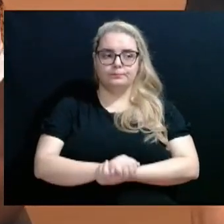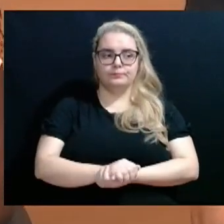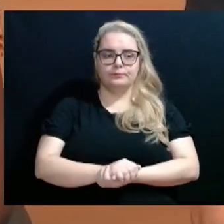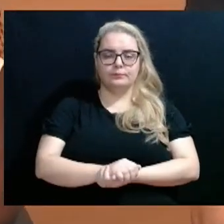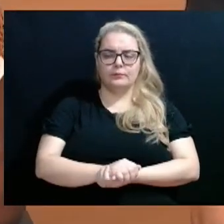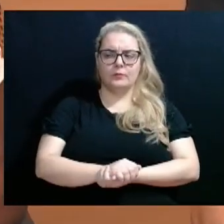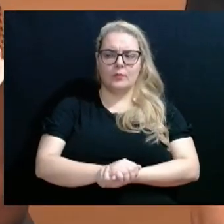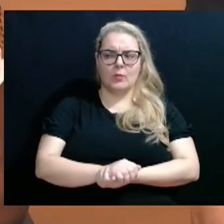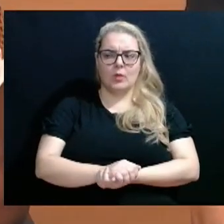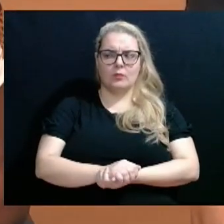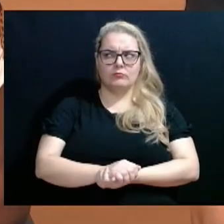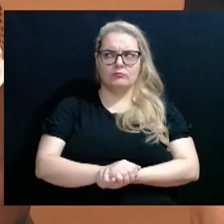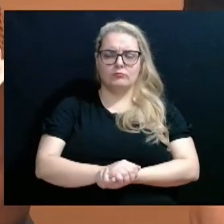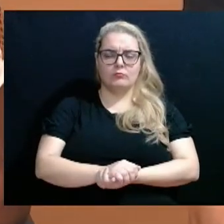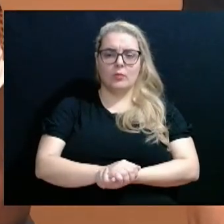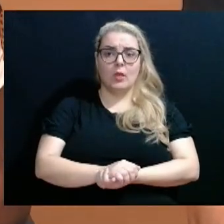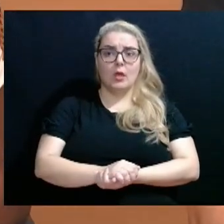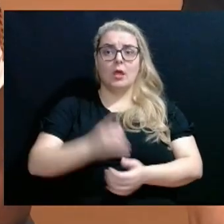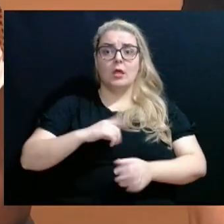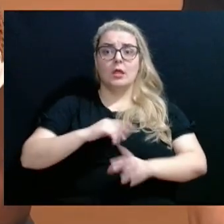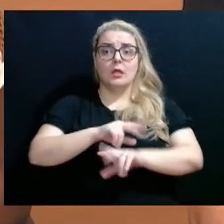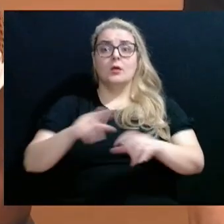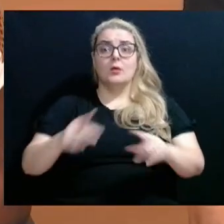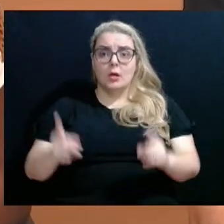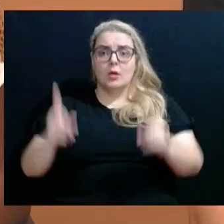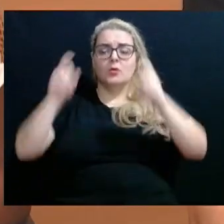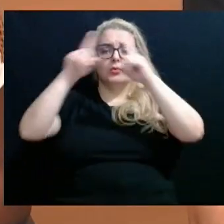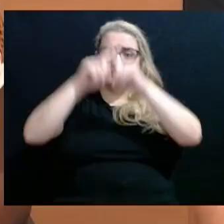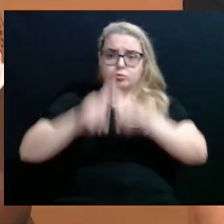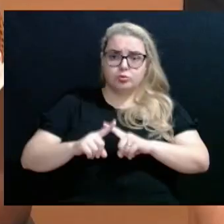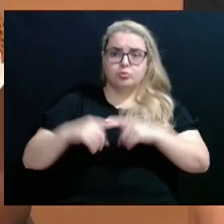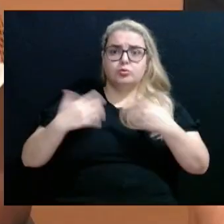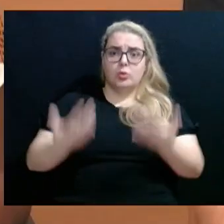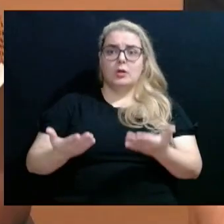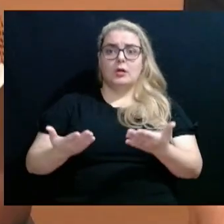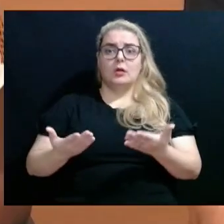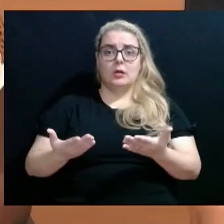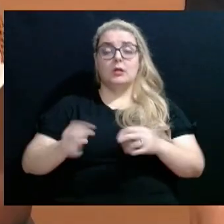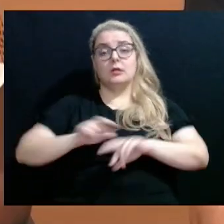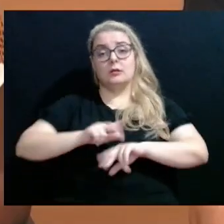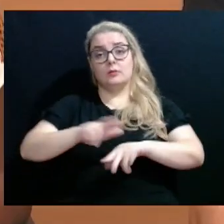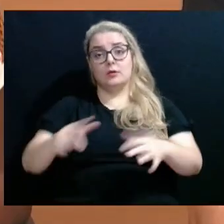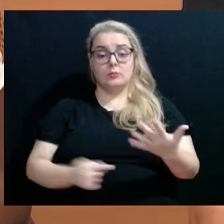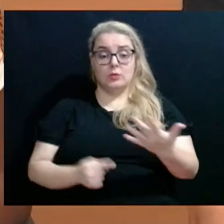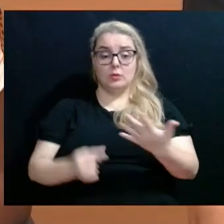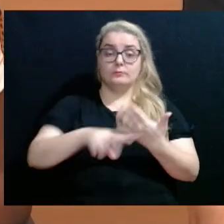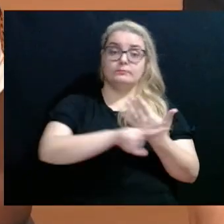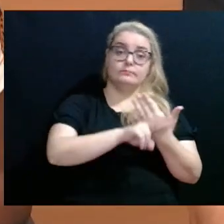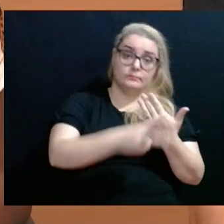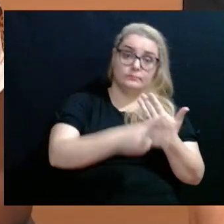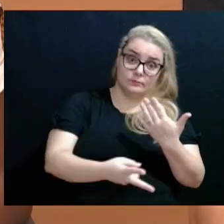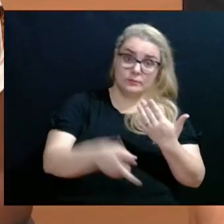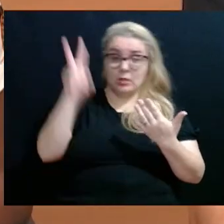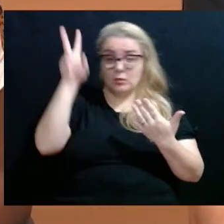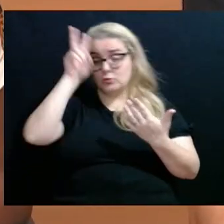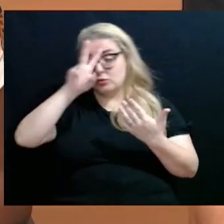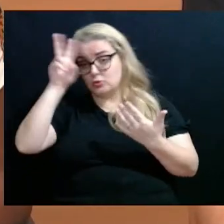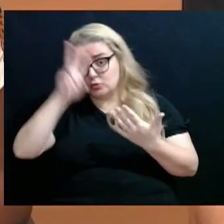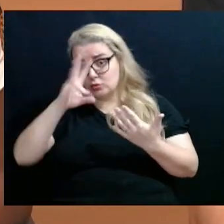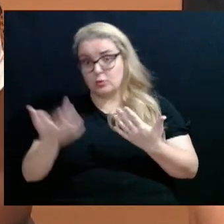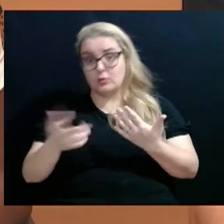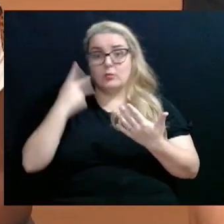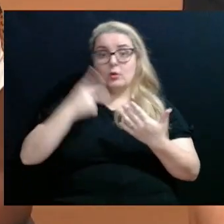que existem inúmeros desafios ainda, entre eles os impactos históricos da política de guerra